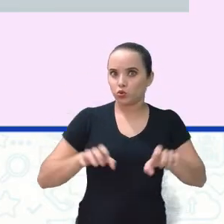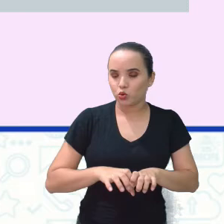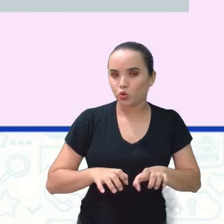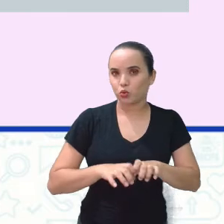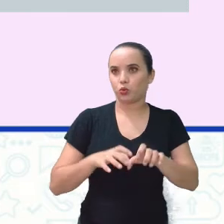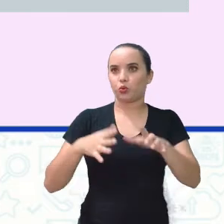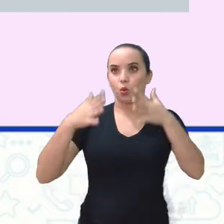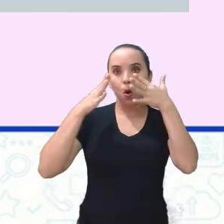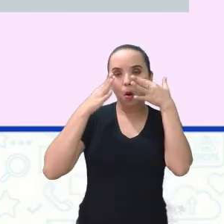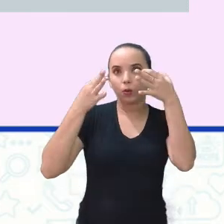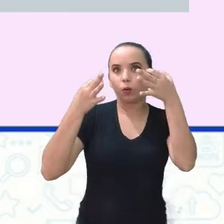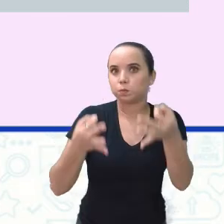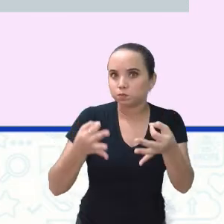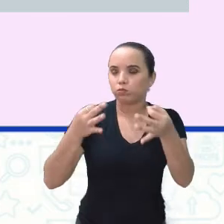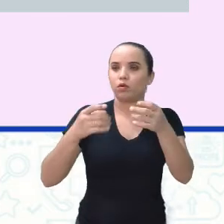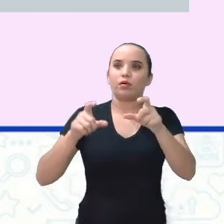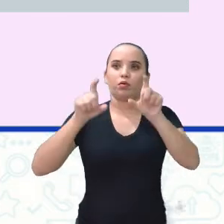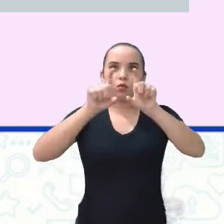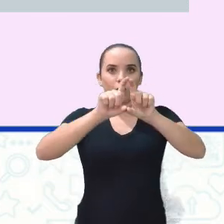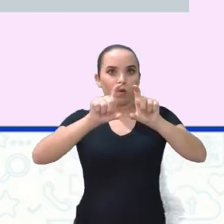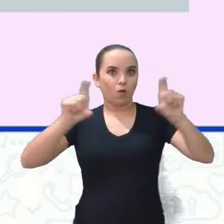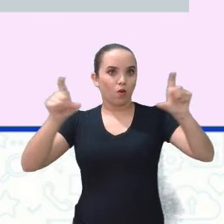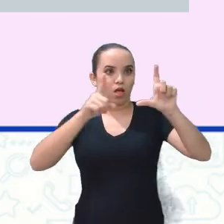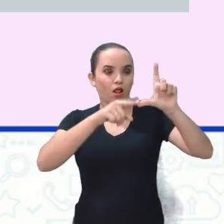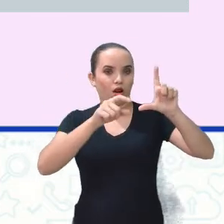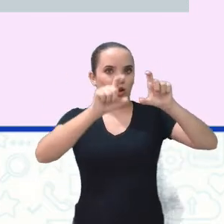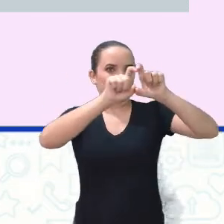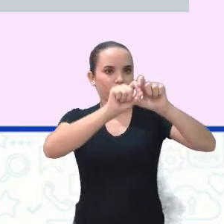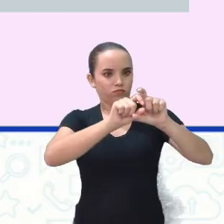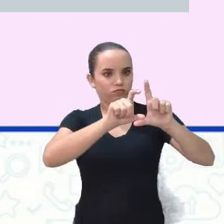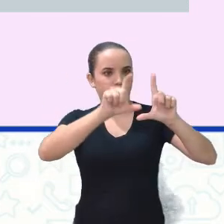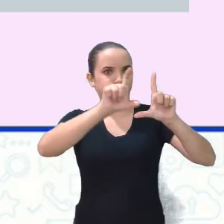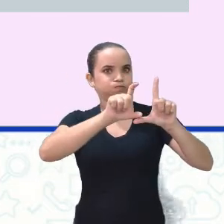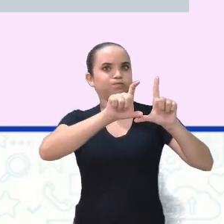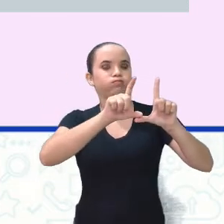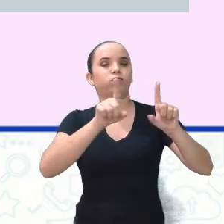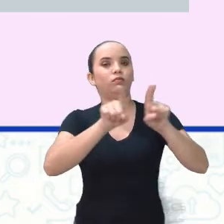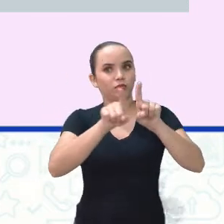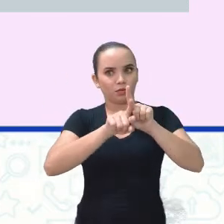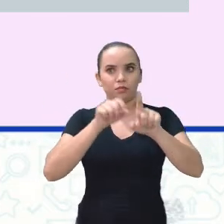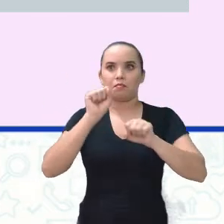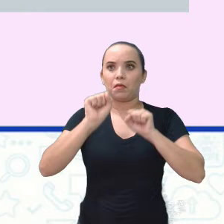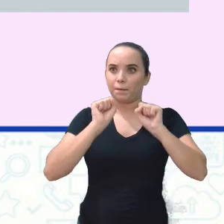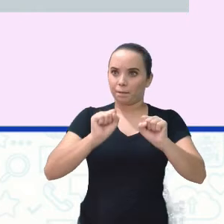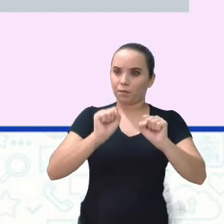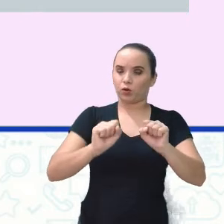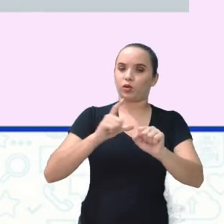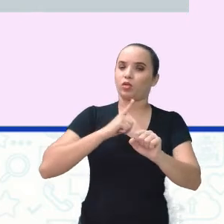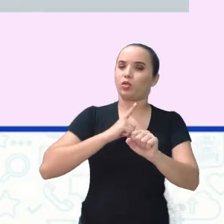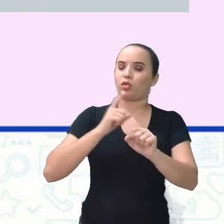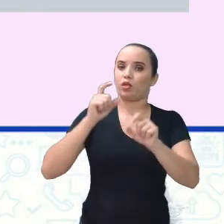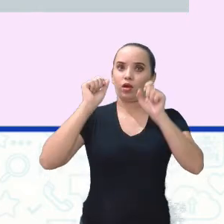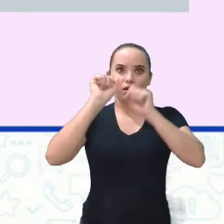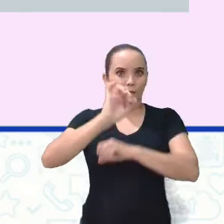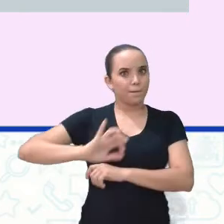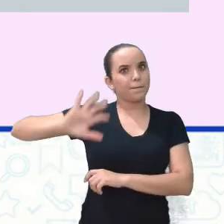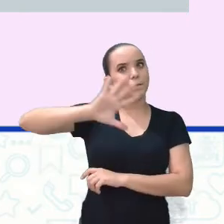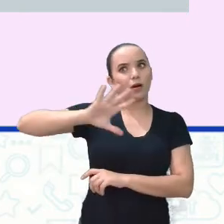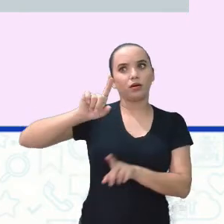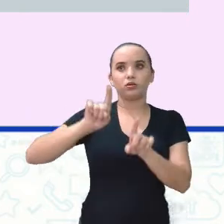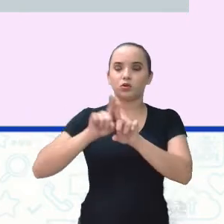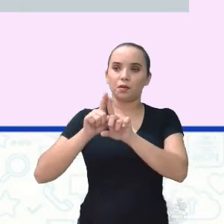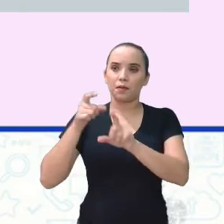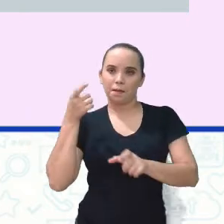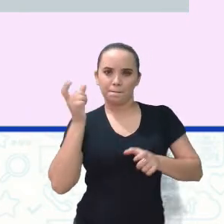garrafais, palavras-chave, fotos e outros. Então, no título, bem próximo ao título, não